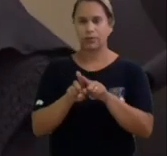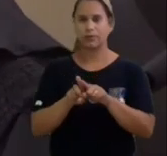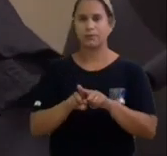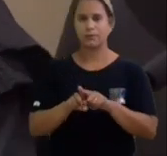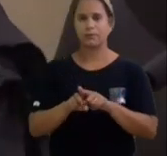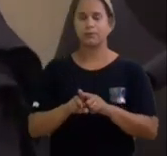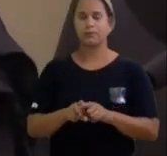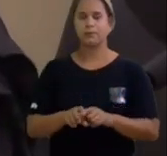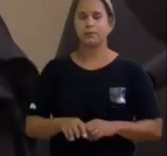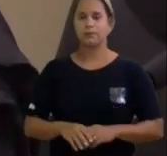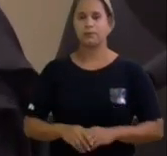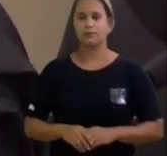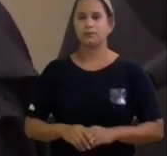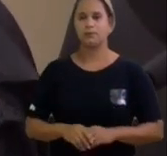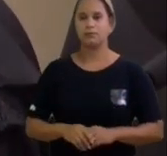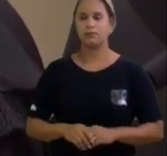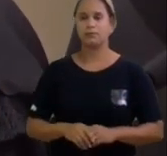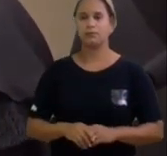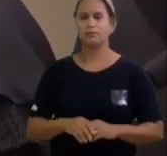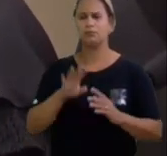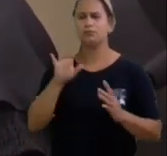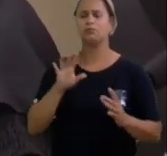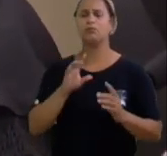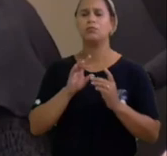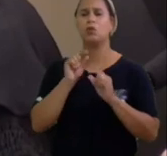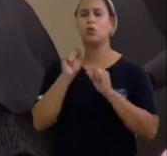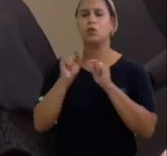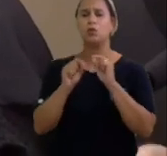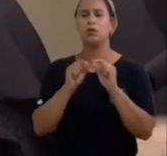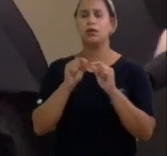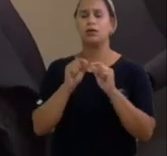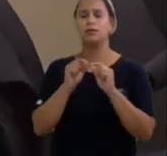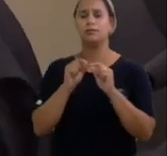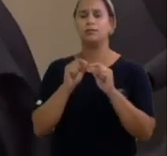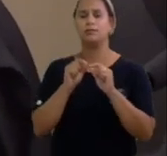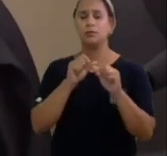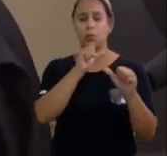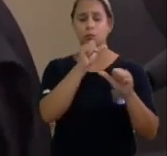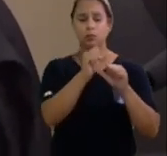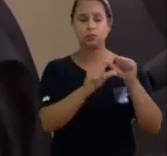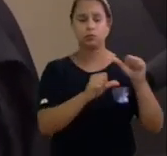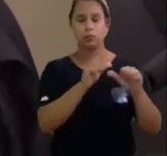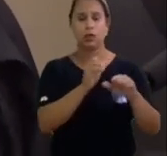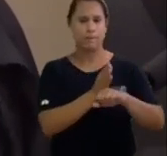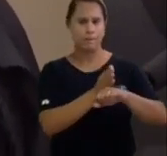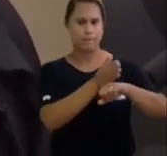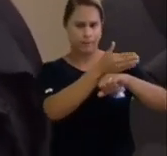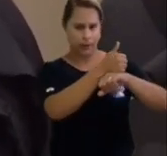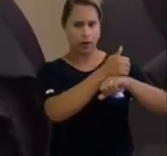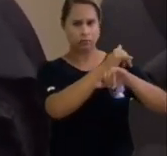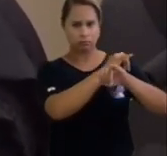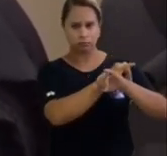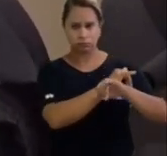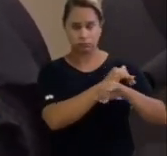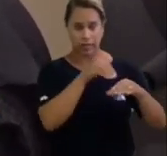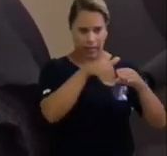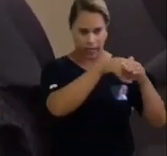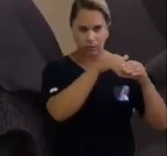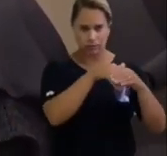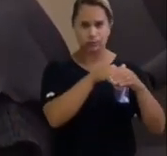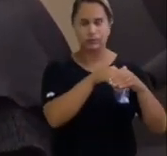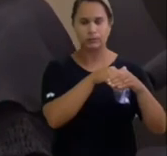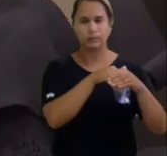e considerando, inclusive, que se a mudança da pré-candidatura, a mudança de cargo pretendido,